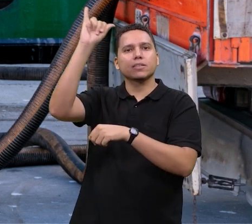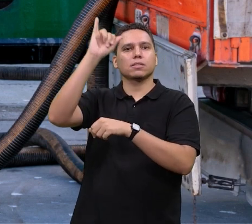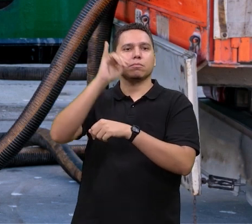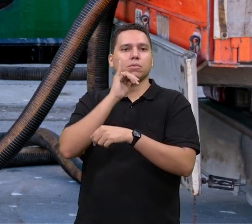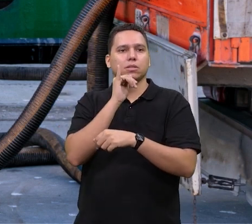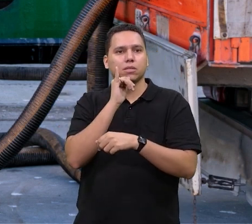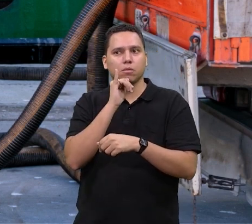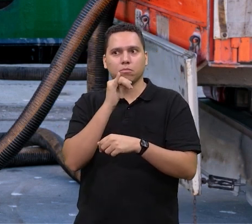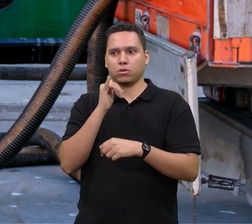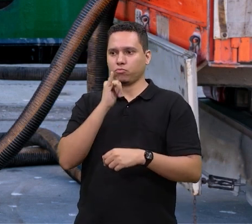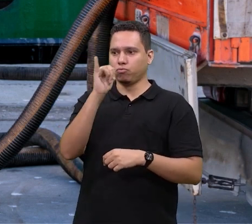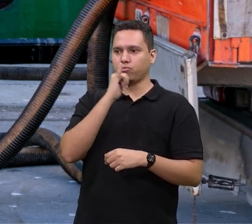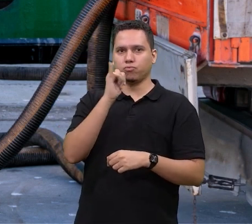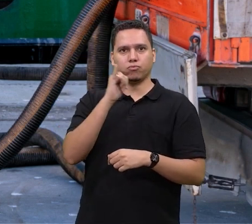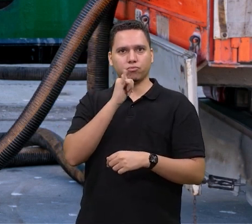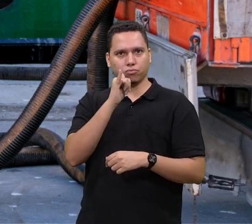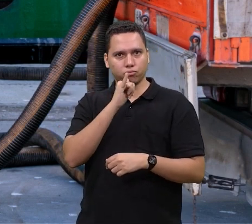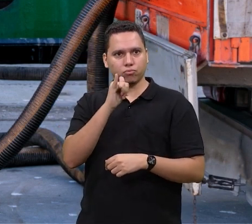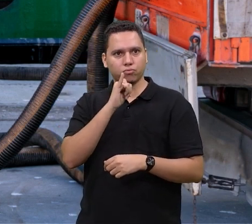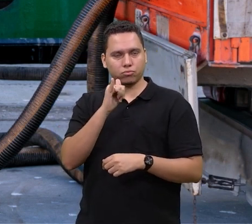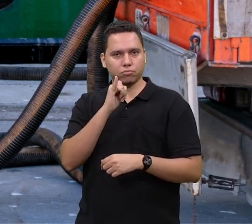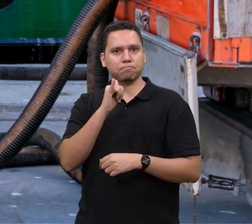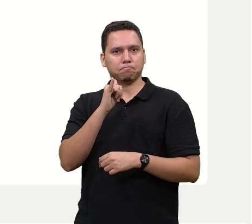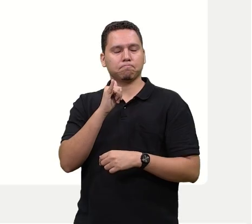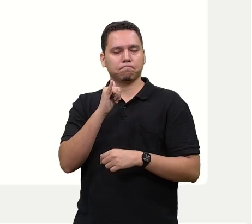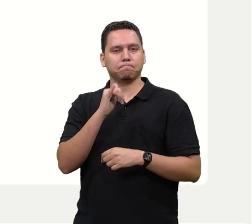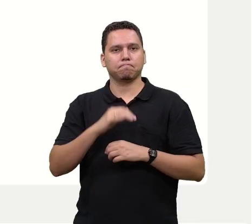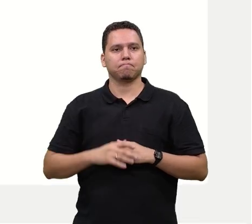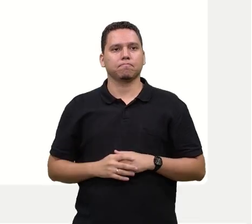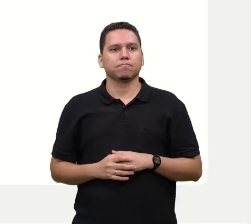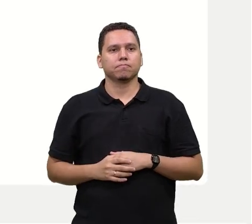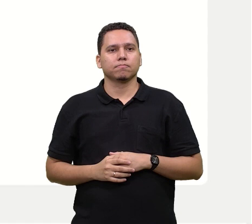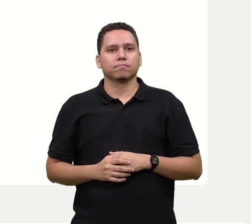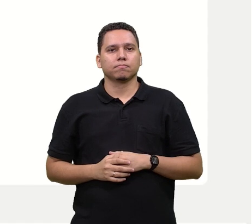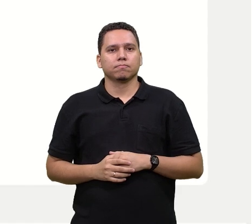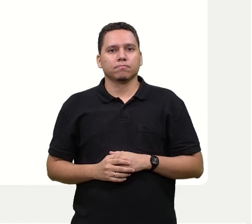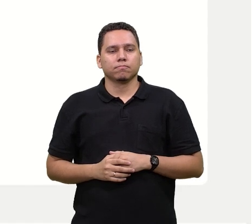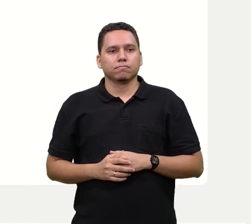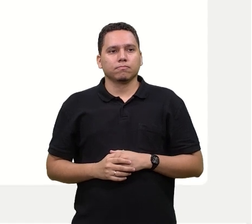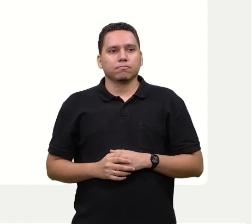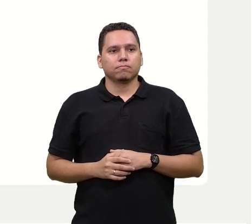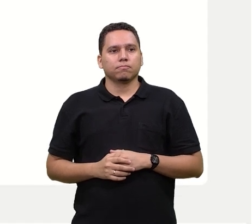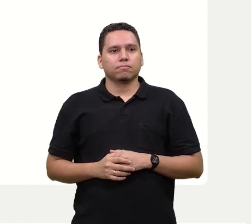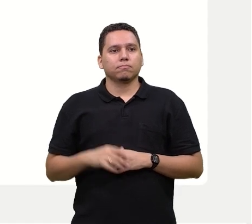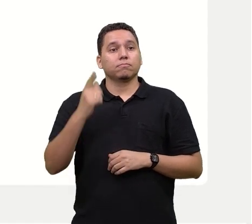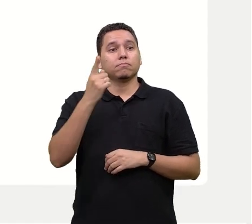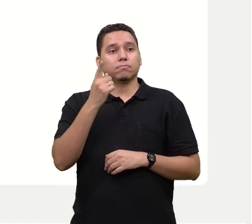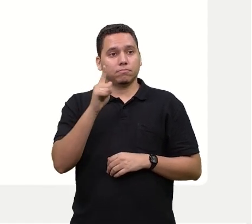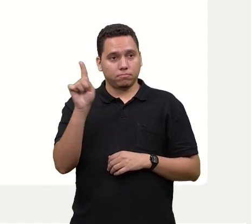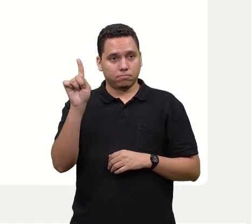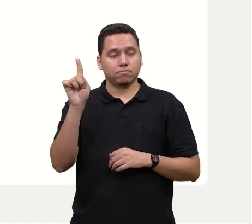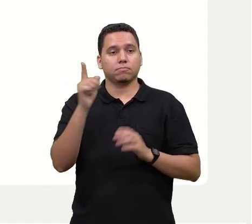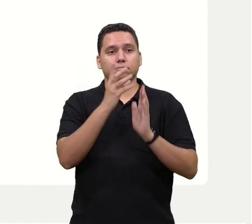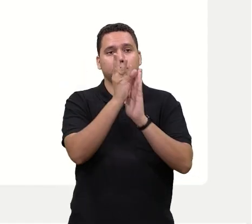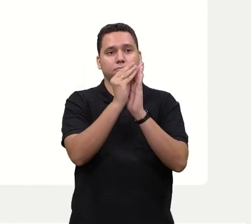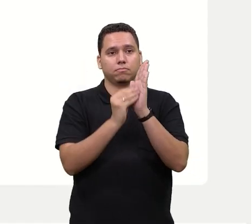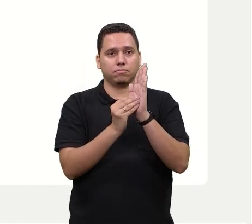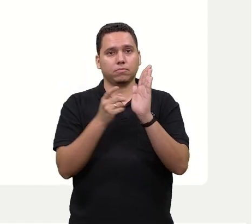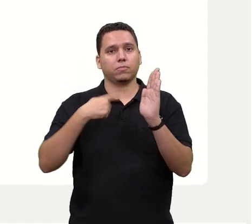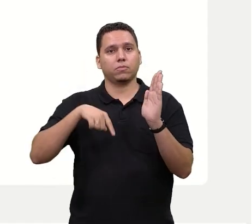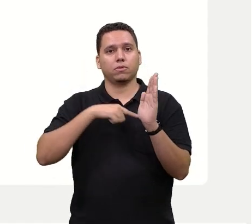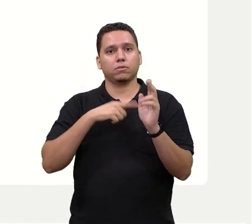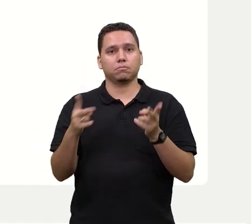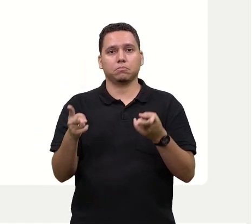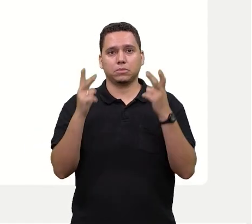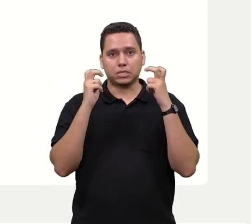Uma aplicação dessa parte de aterramento. Bom, a última configuração que nós temos seria, básica agora para nós, a questão da